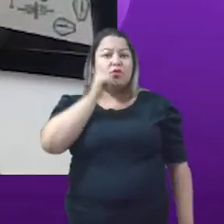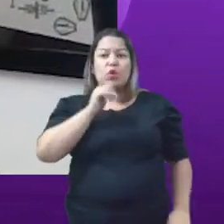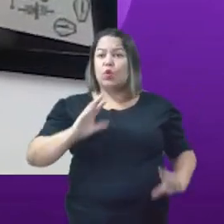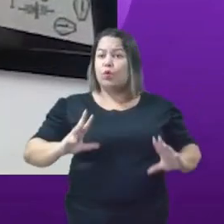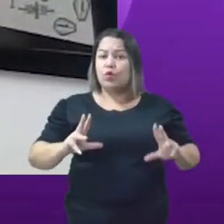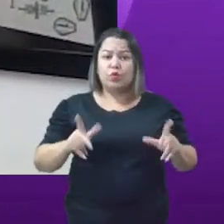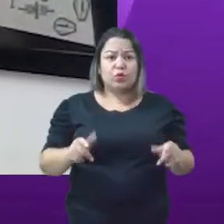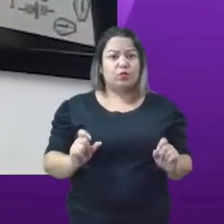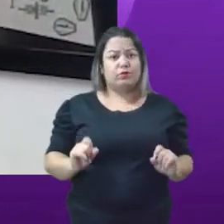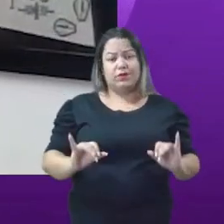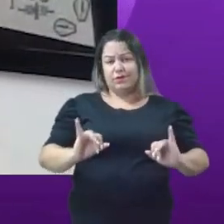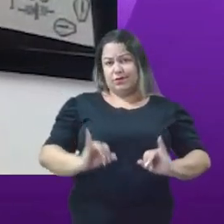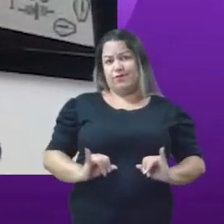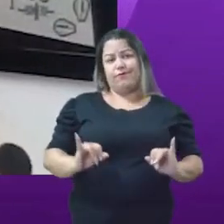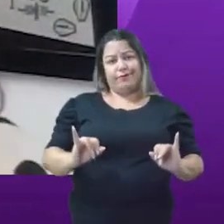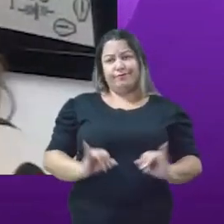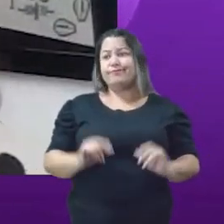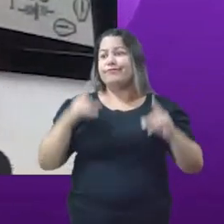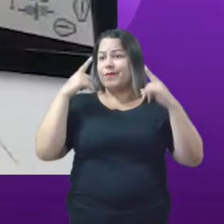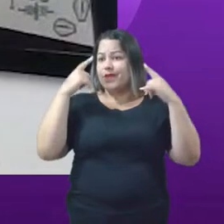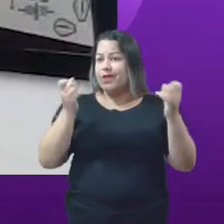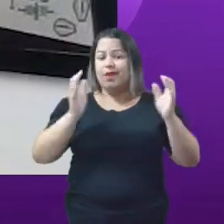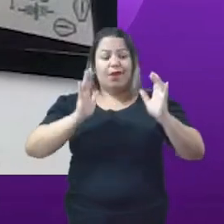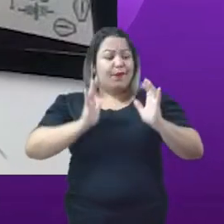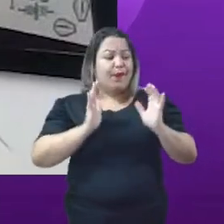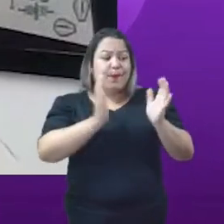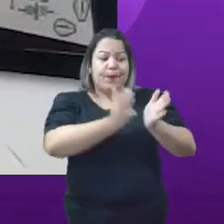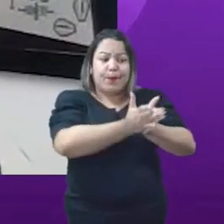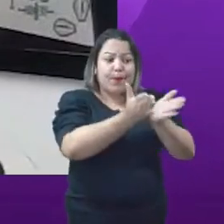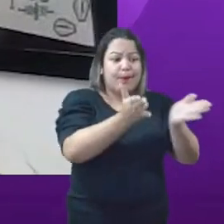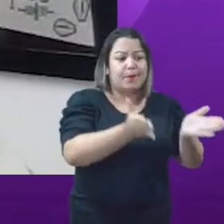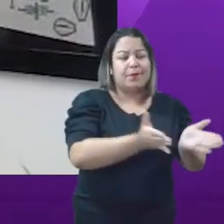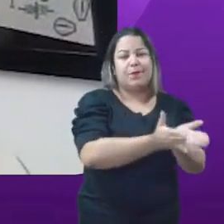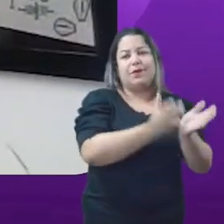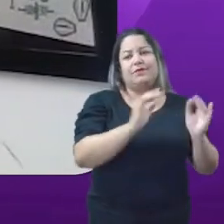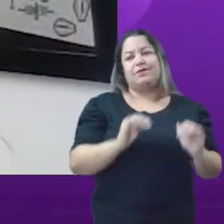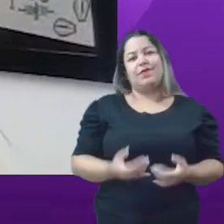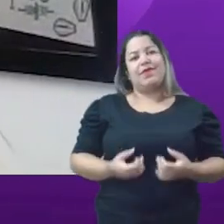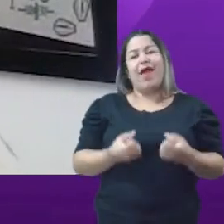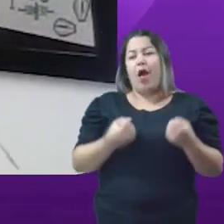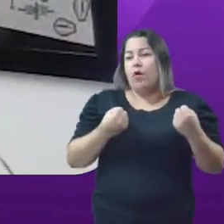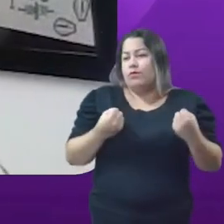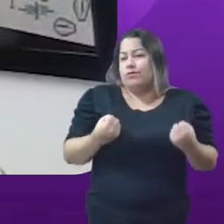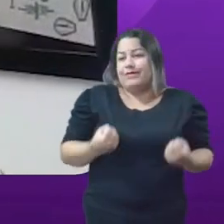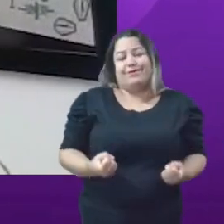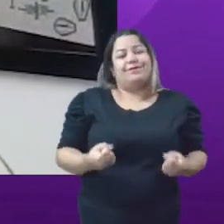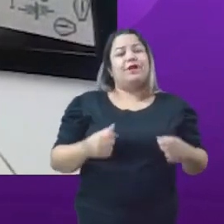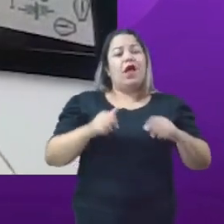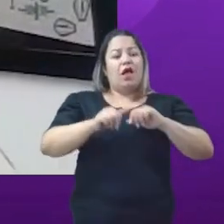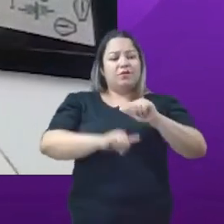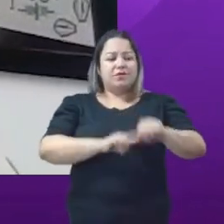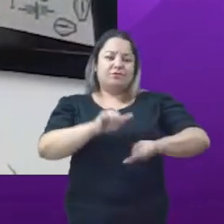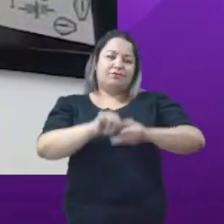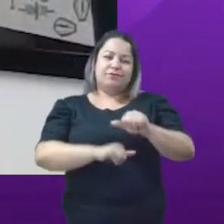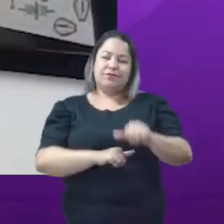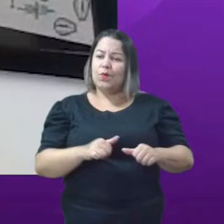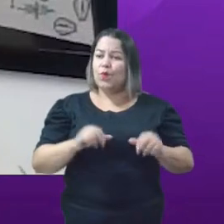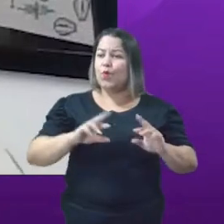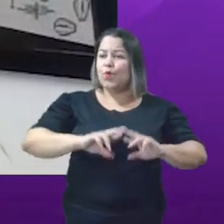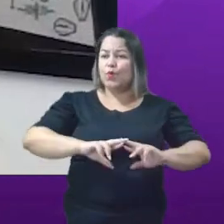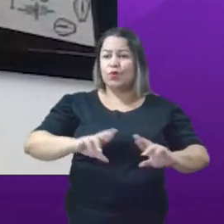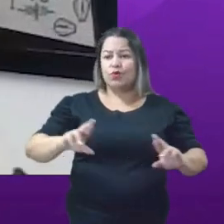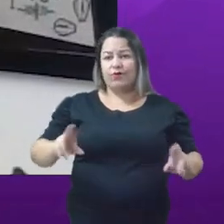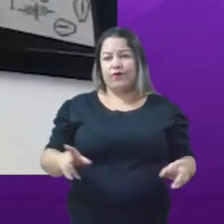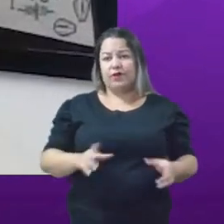todo, elas sofrem violência. As mulheres ricas, as mulheres pobres. Só que o peso, às vezes, ele pode se tornar algo muito